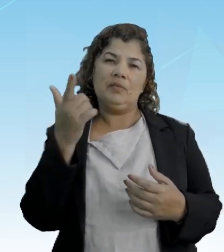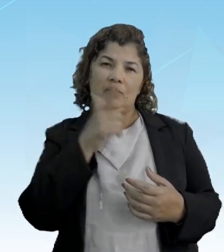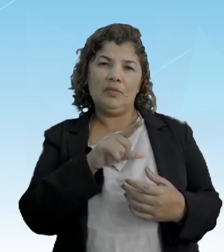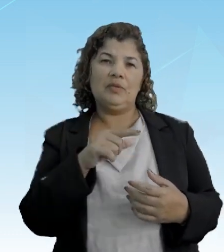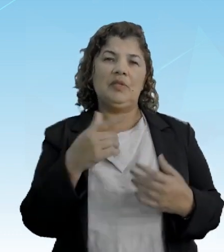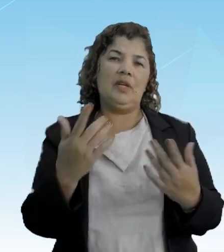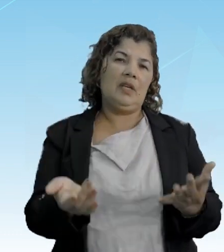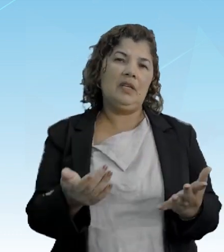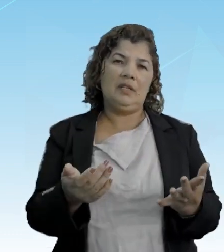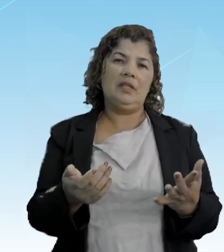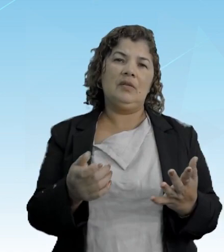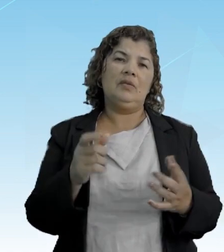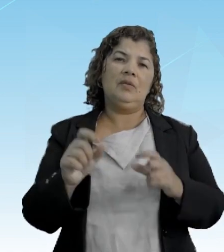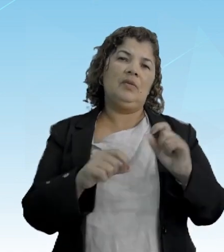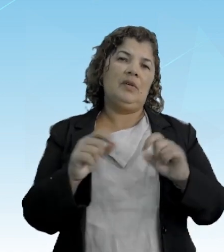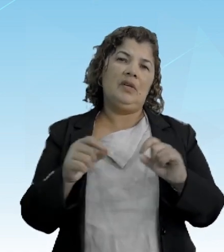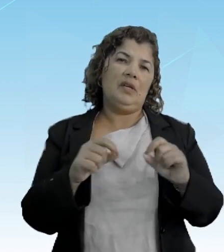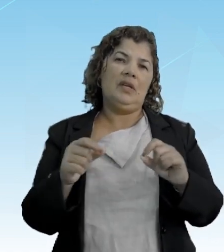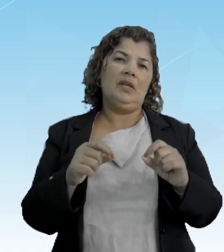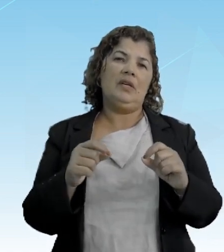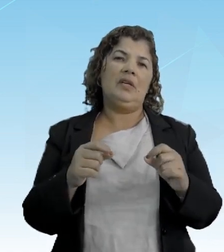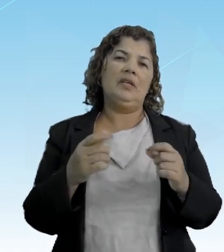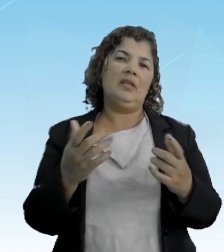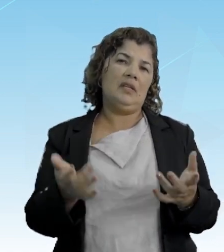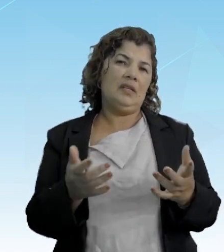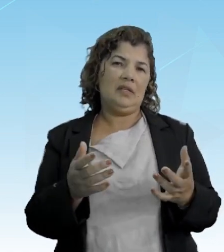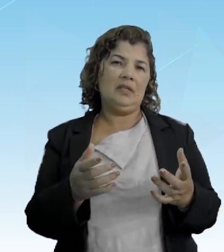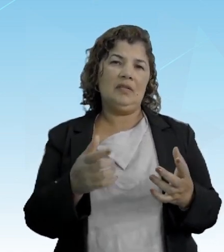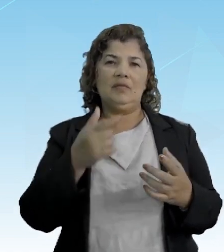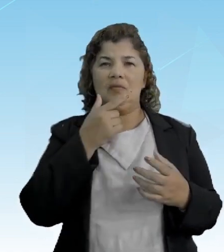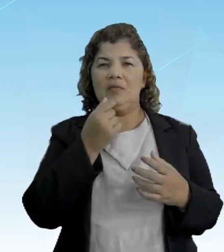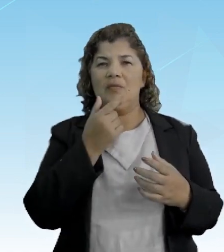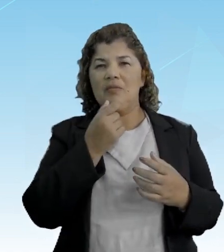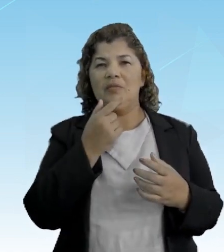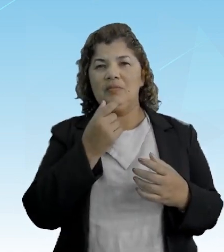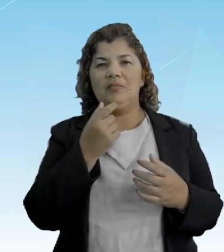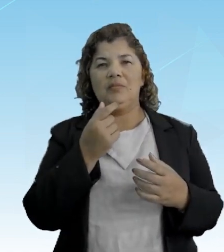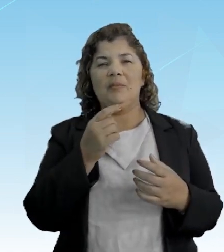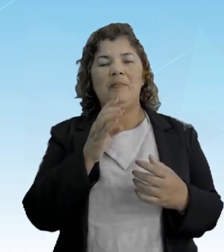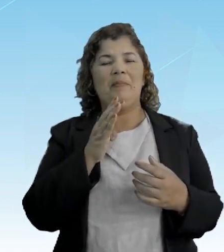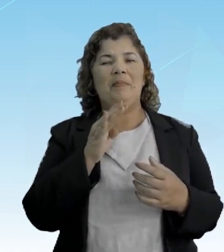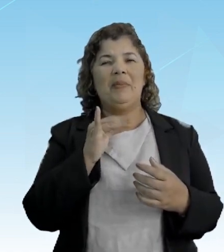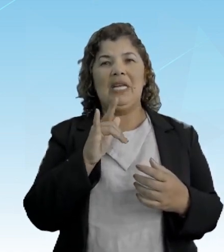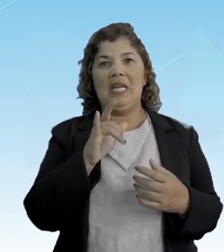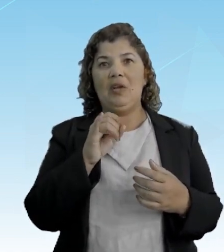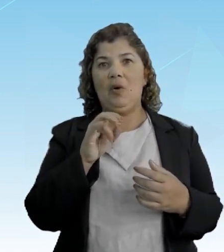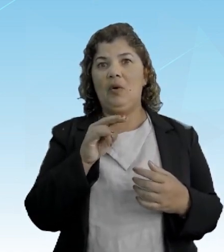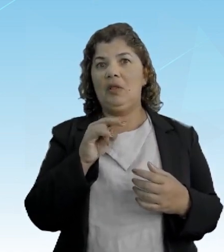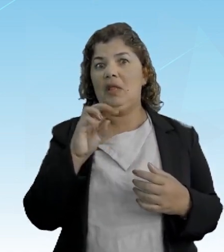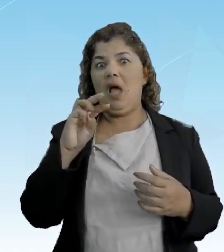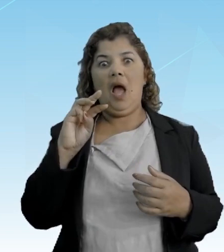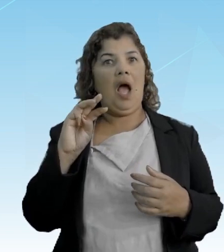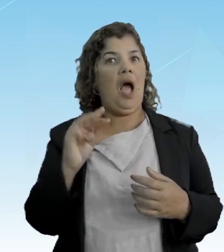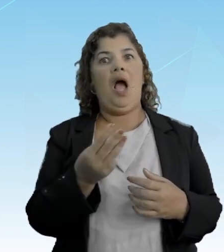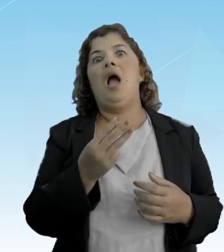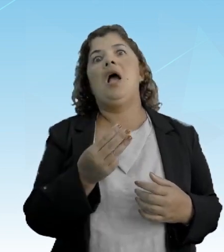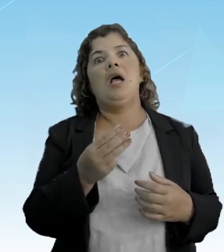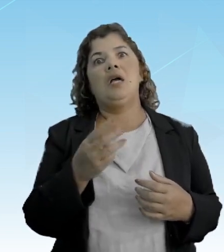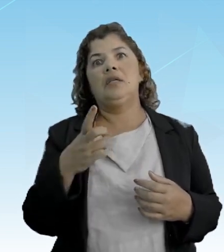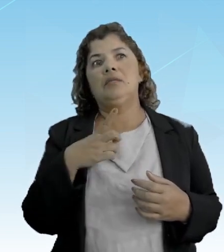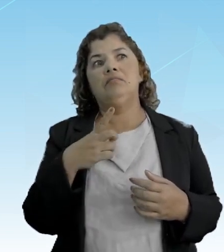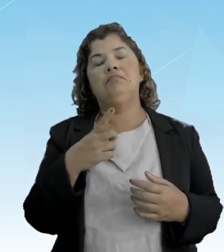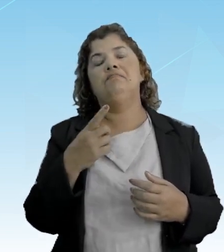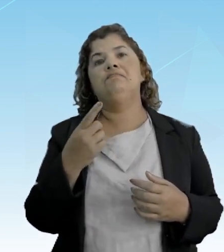conseguem, por exemplo, como Elon Musk, o grande bilionário, né? Eu acho que ele é trilionário, agora vai